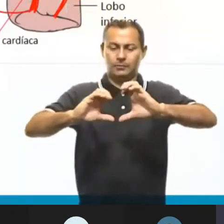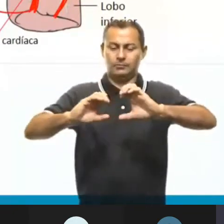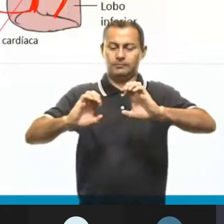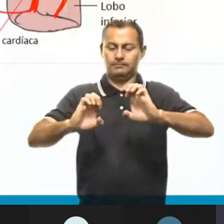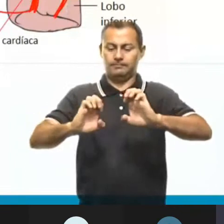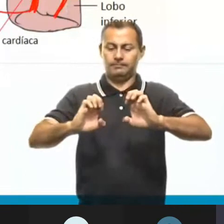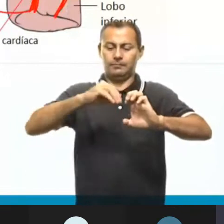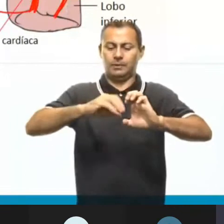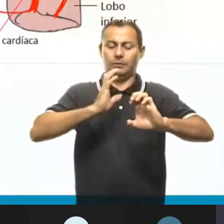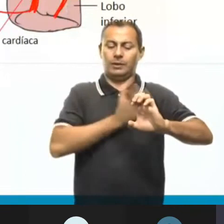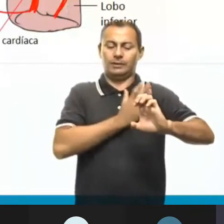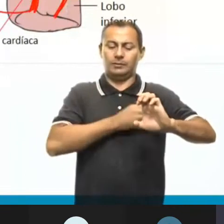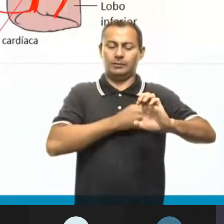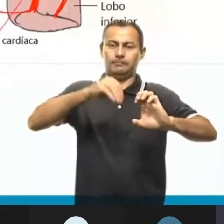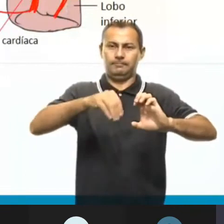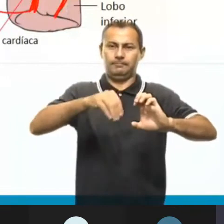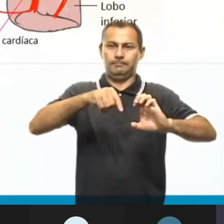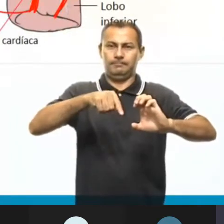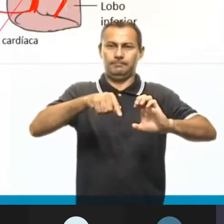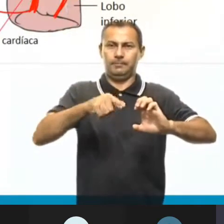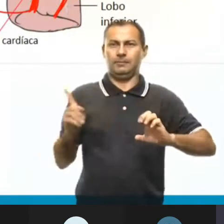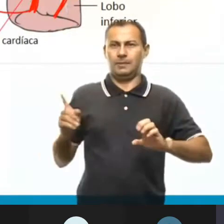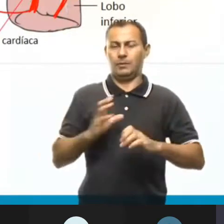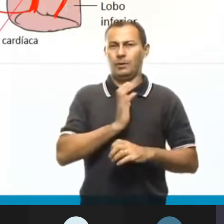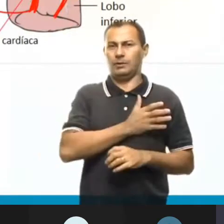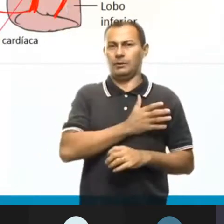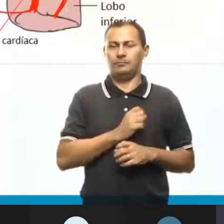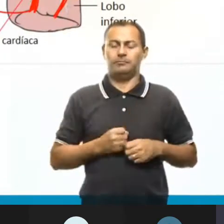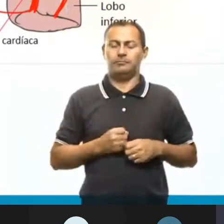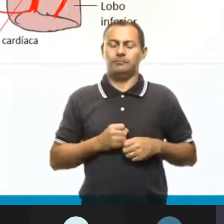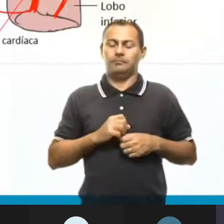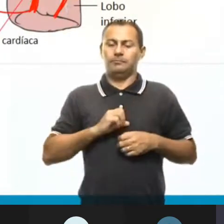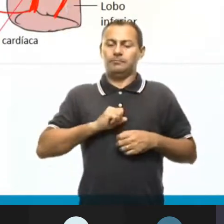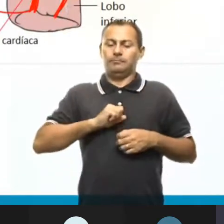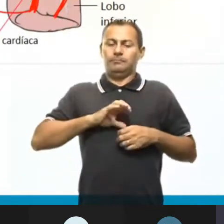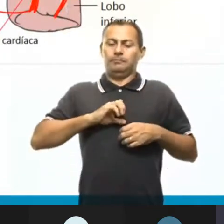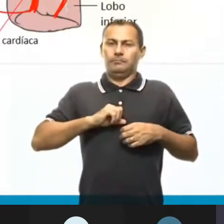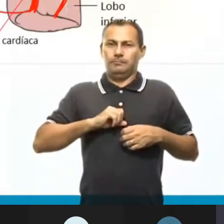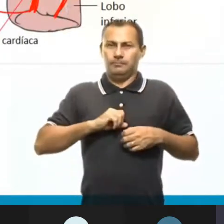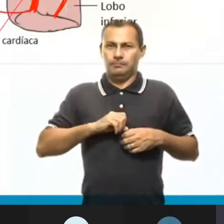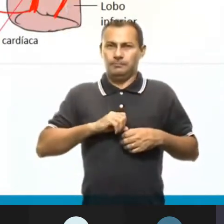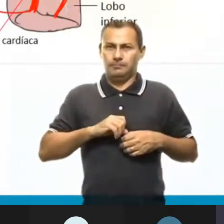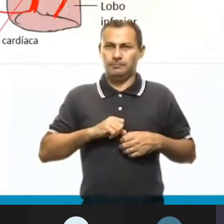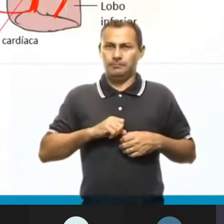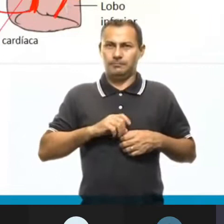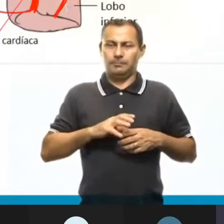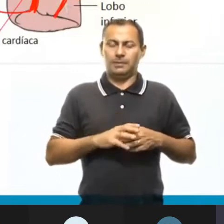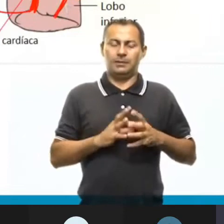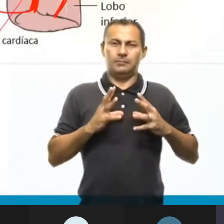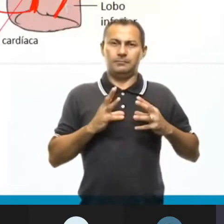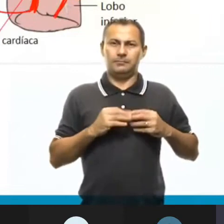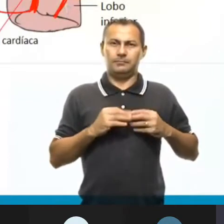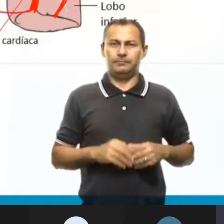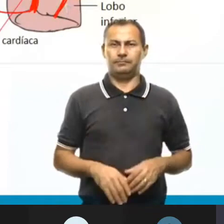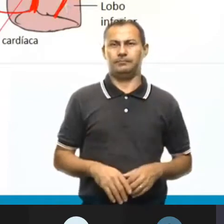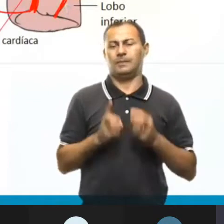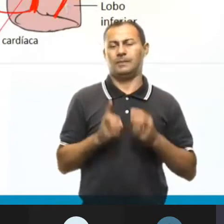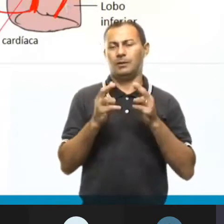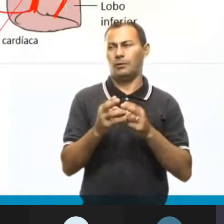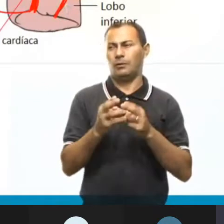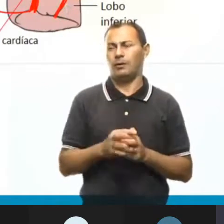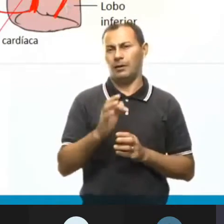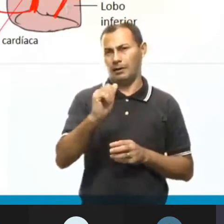repousar sobre essa região aqui, tá? Então, por isso, né, que aqui nós temos esse afundamento aí,